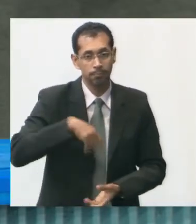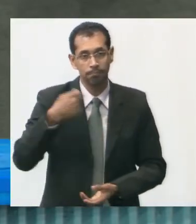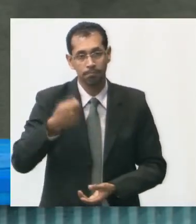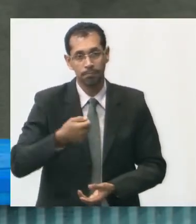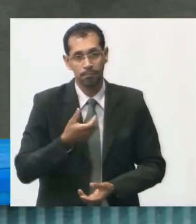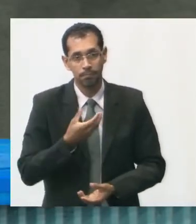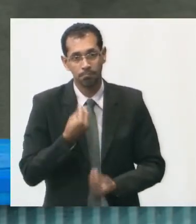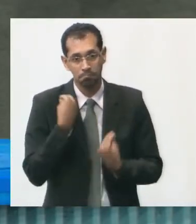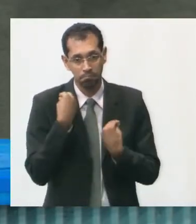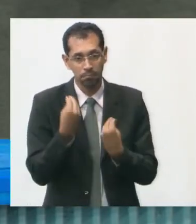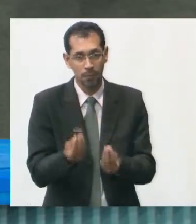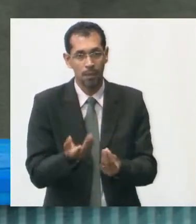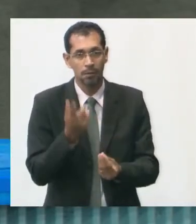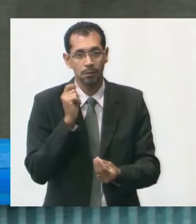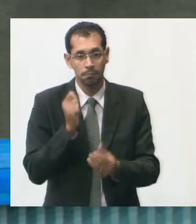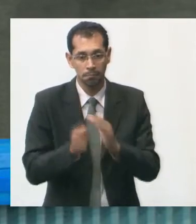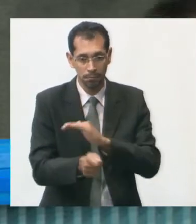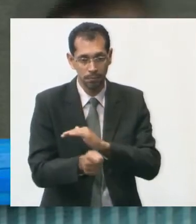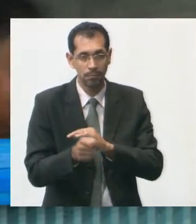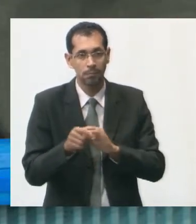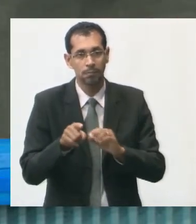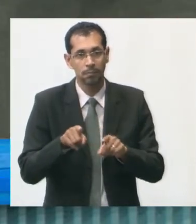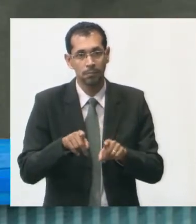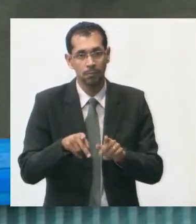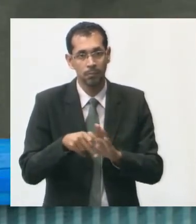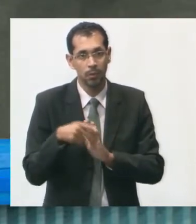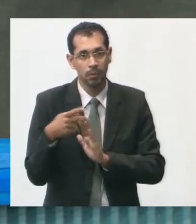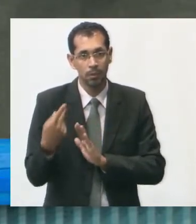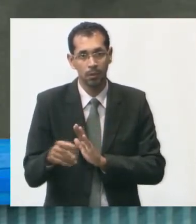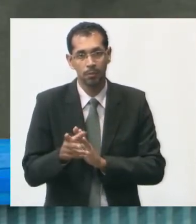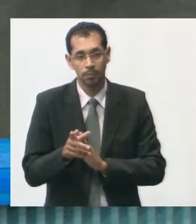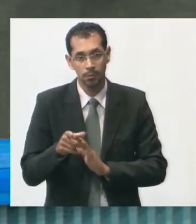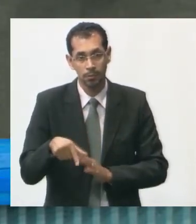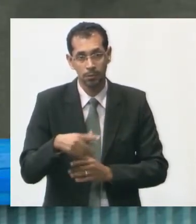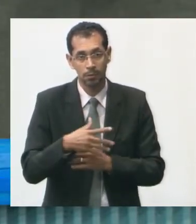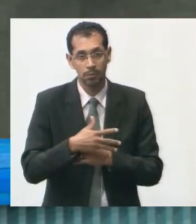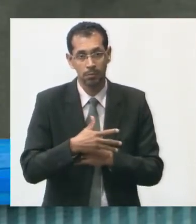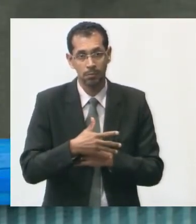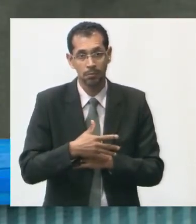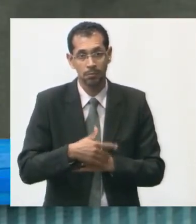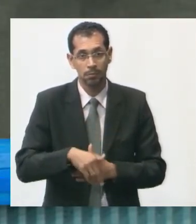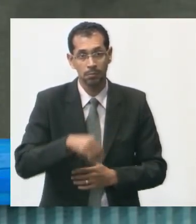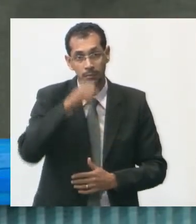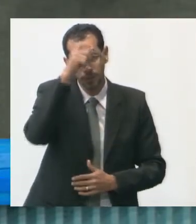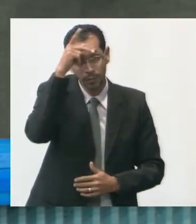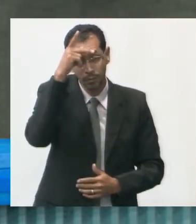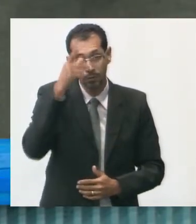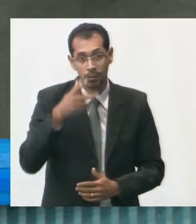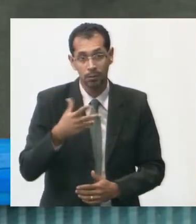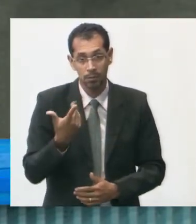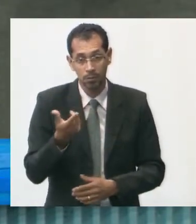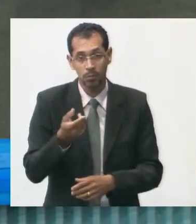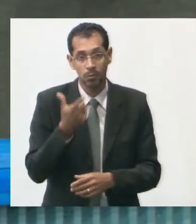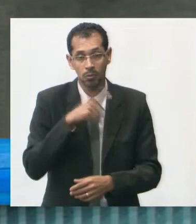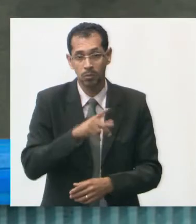receba esse investimento que nós tanto precisamos e que a gente tanto cobra